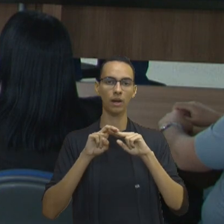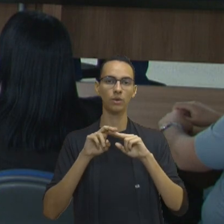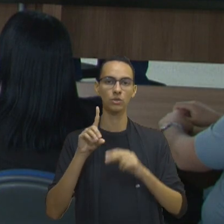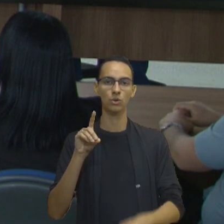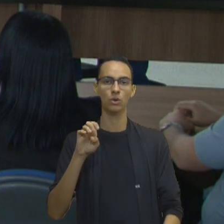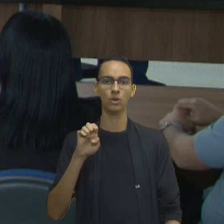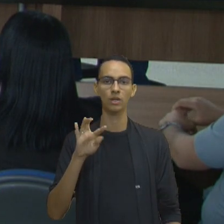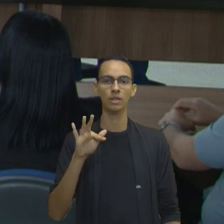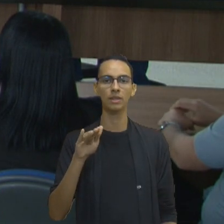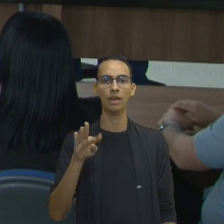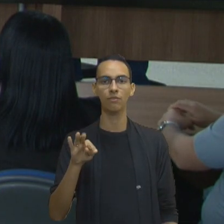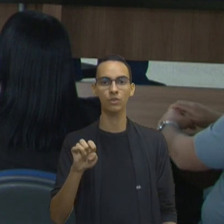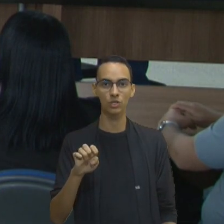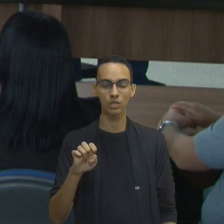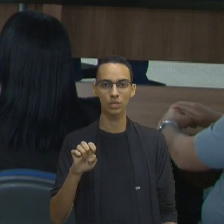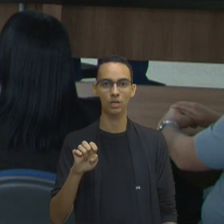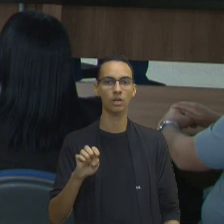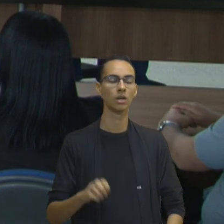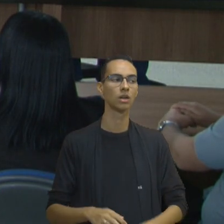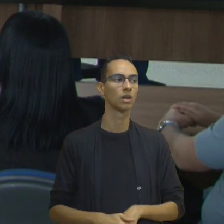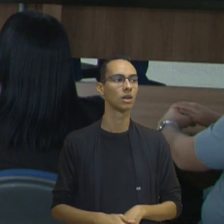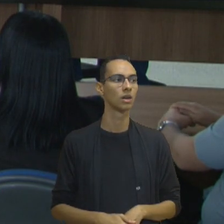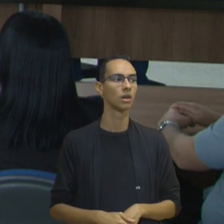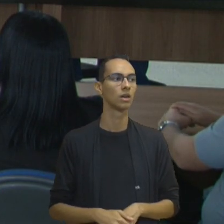E vai ter